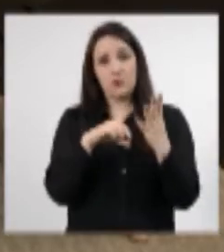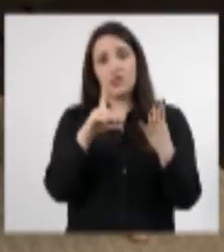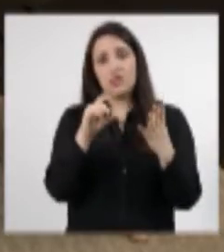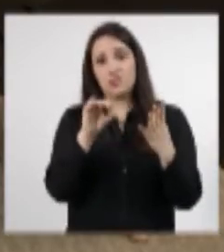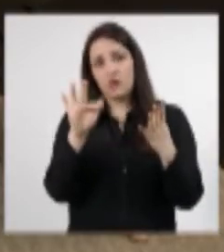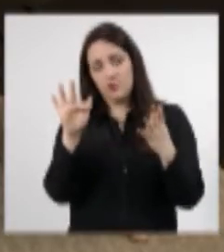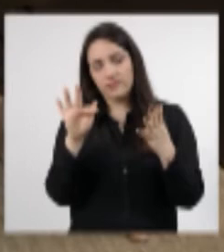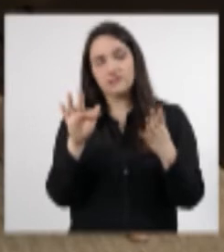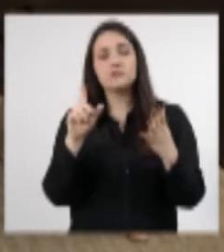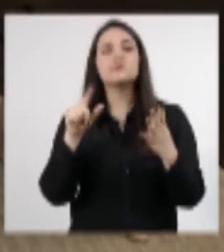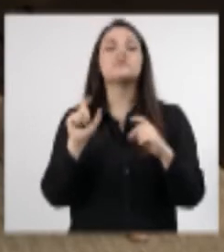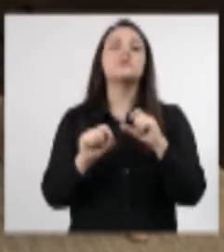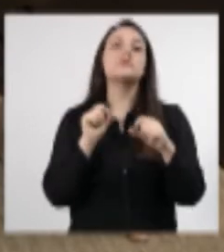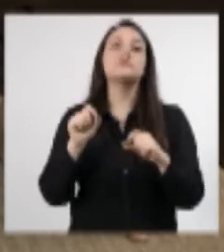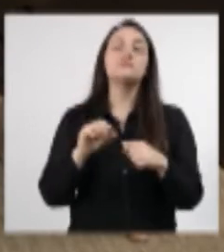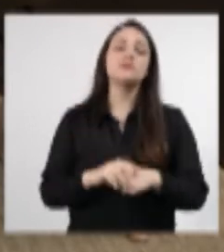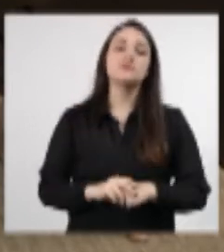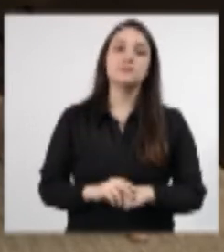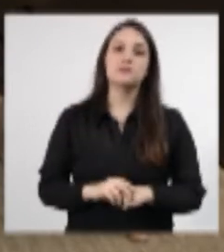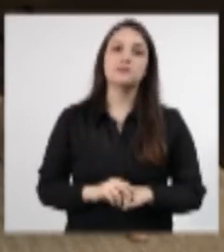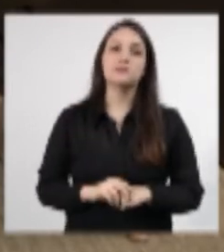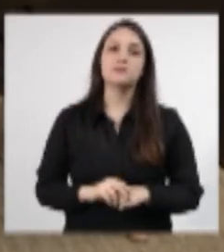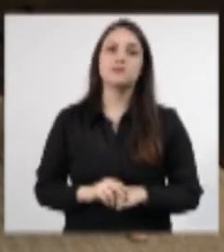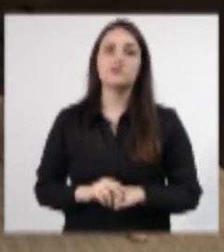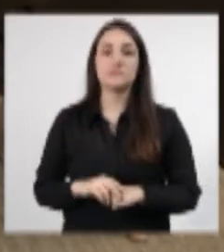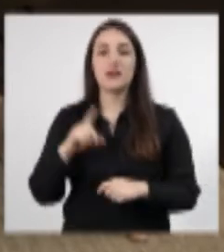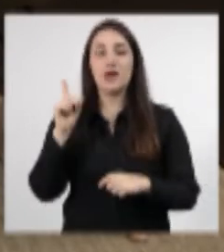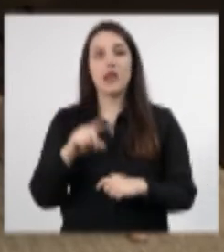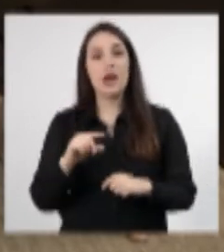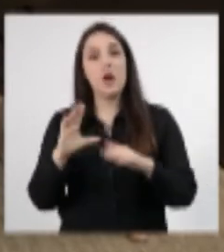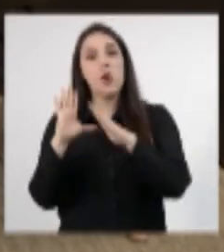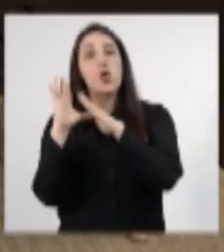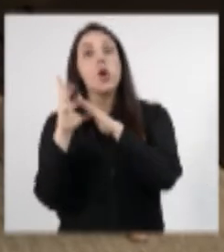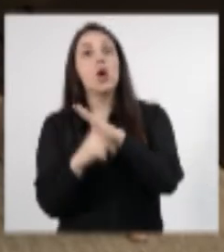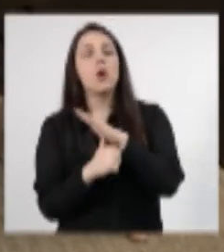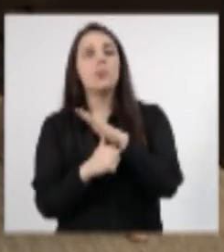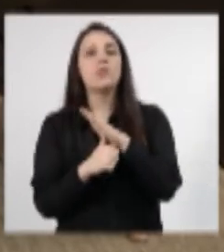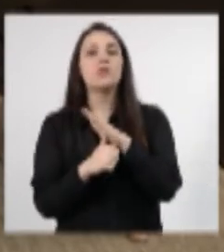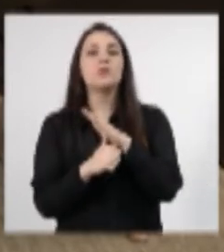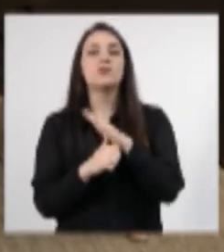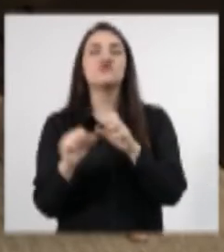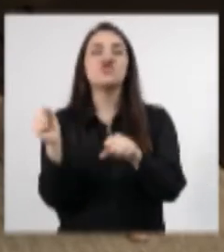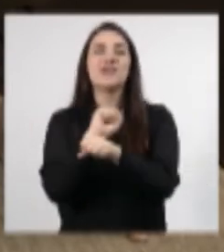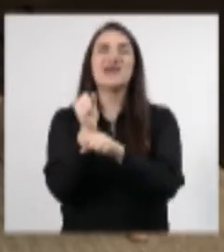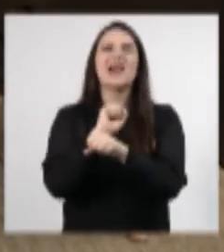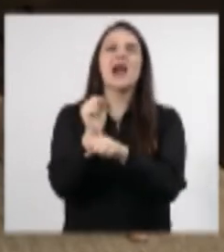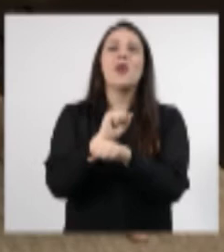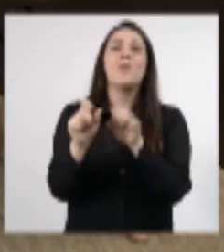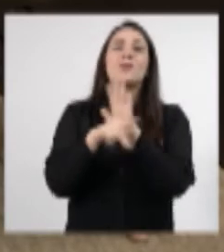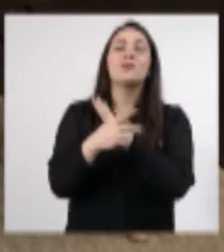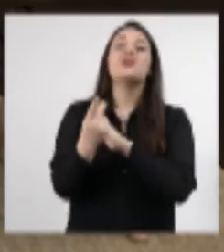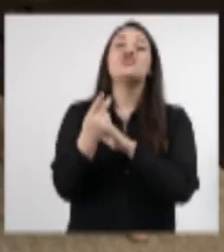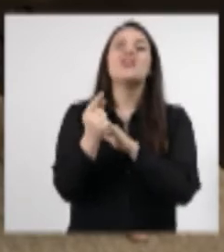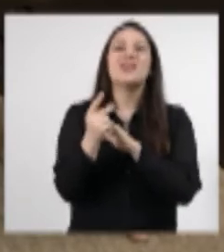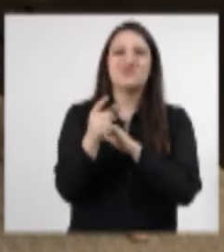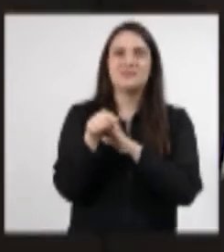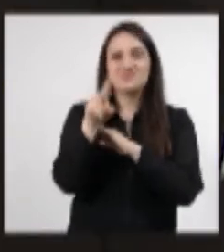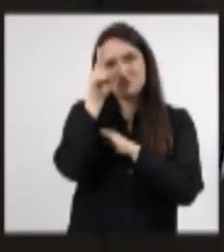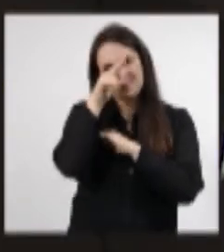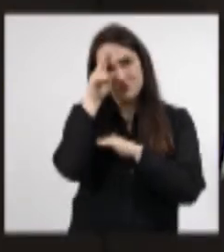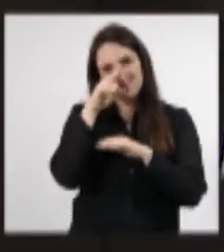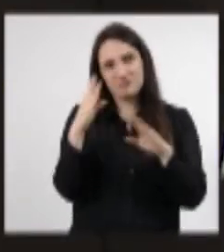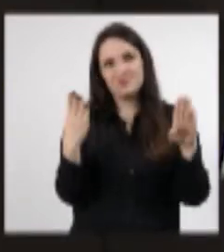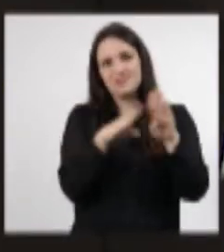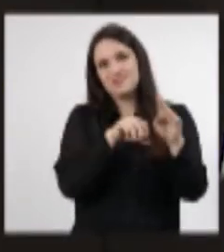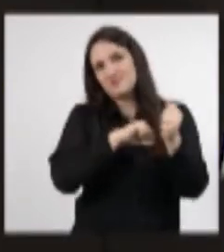o esclarecimento do crime de roubo a carro forte, acontecido por volta de novembro do